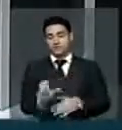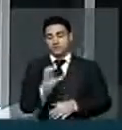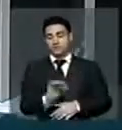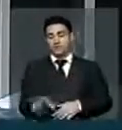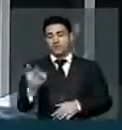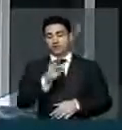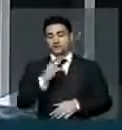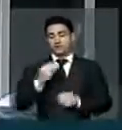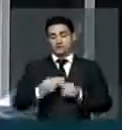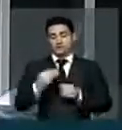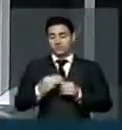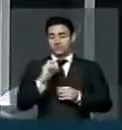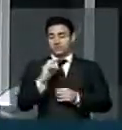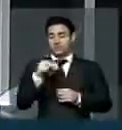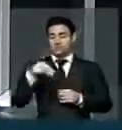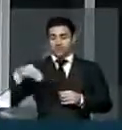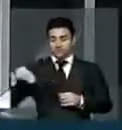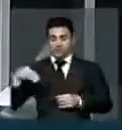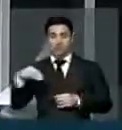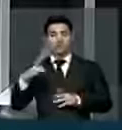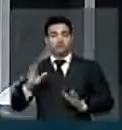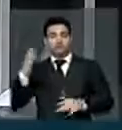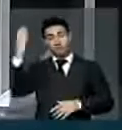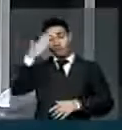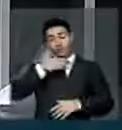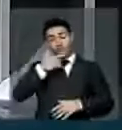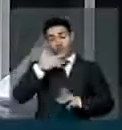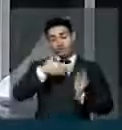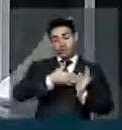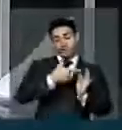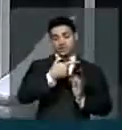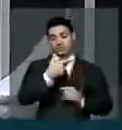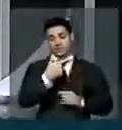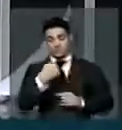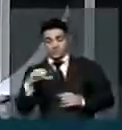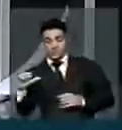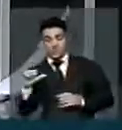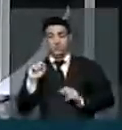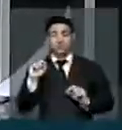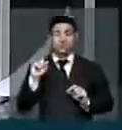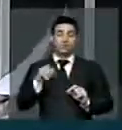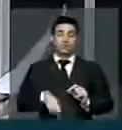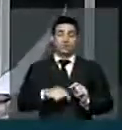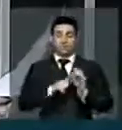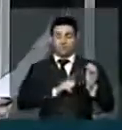dos Municípios, a CNM, comprovou que até 2000 o governo federal